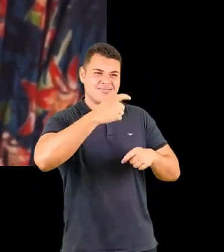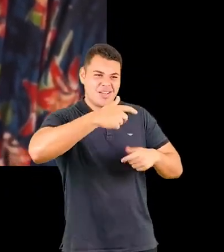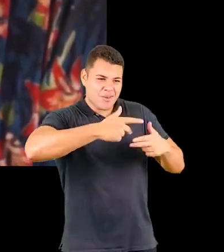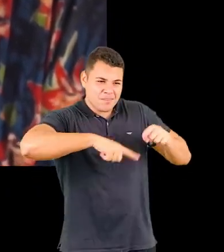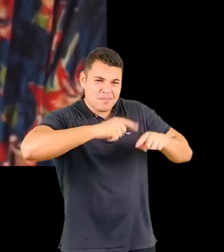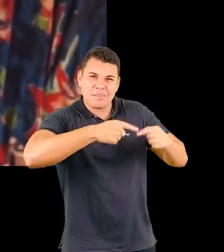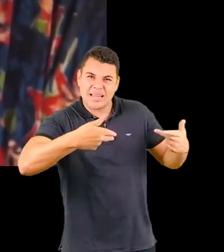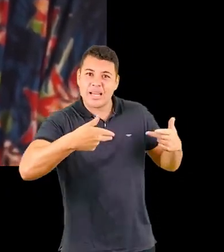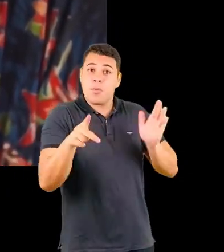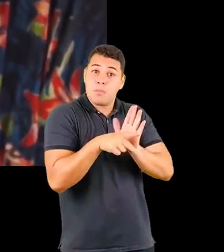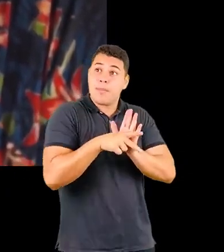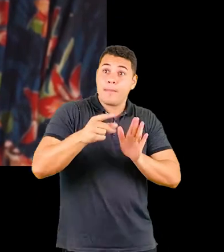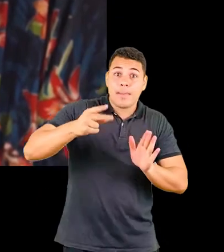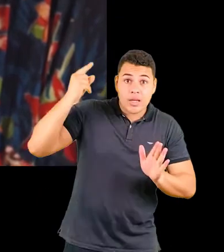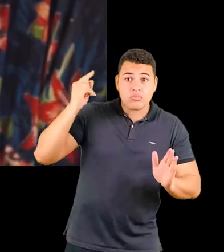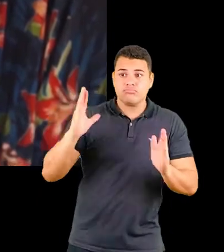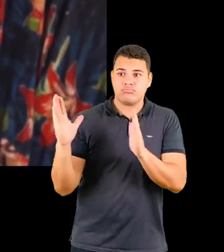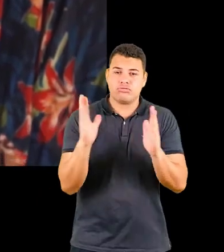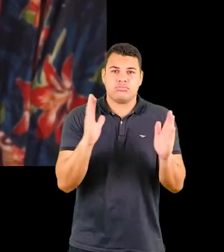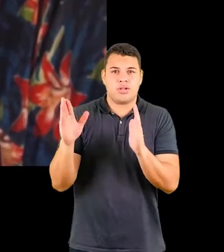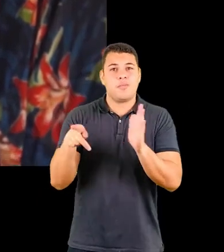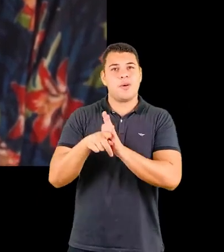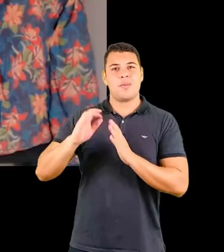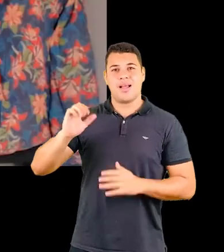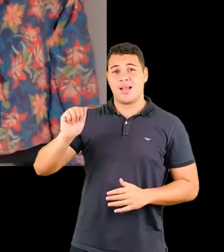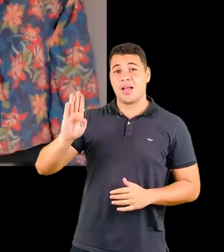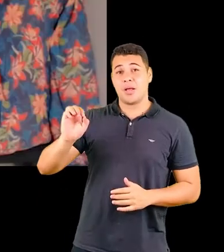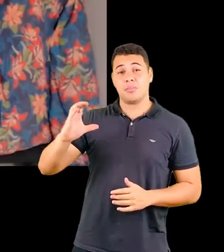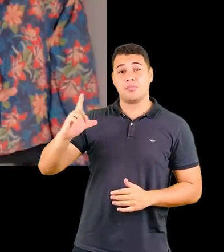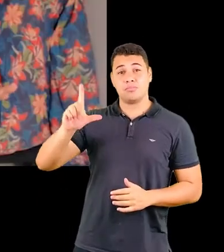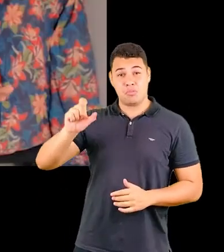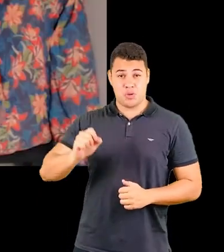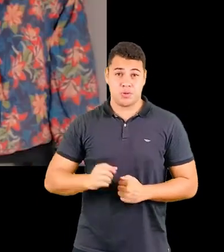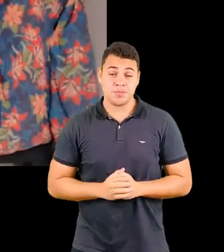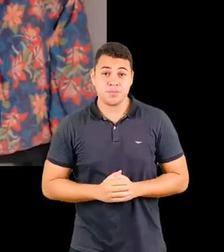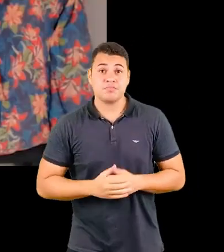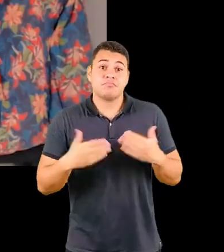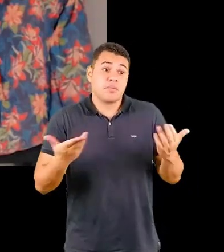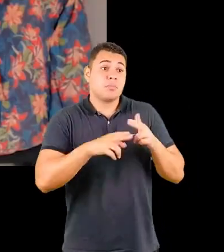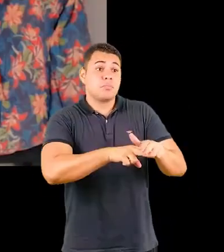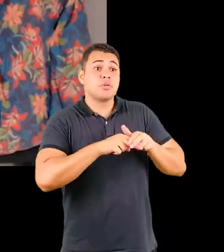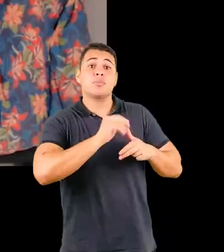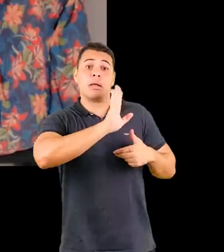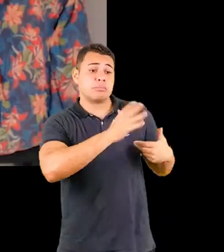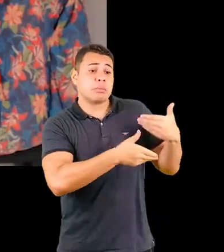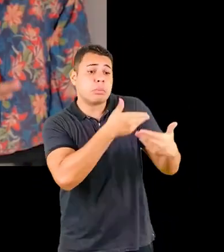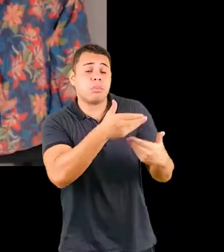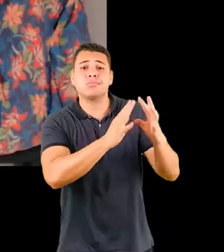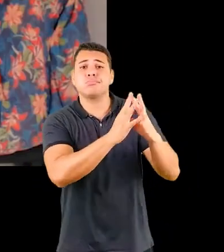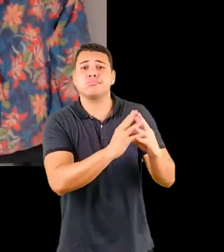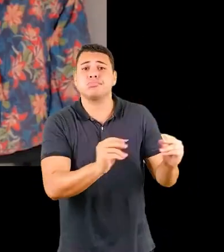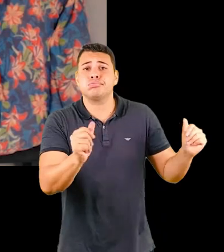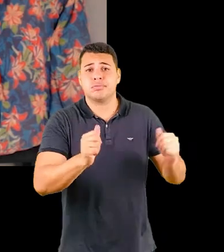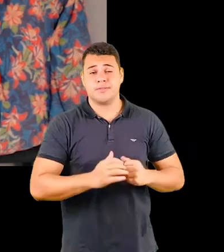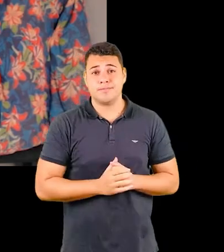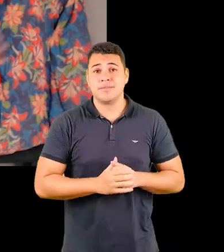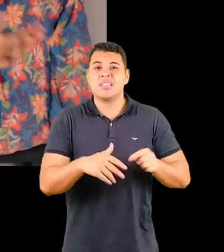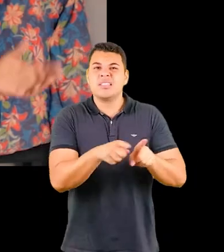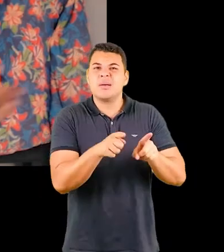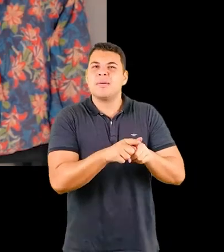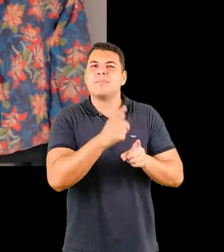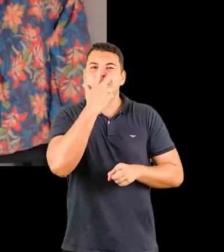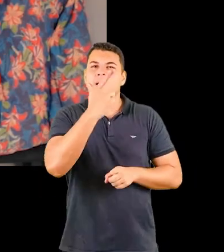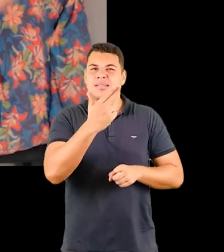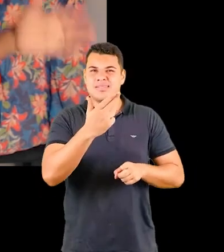assim. Era enchendo de conselho que tinha faz muito tempo e destruíram. Os ternos que tinha lá,